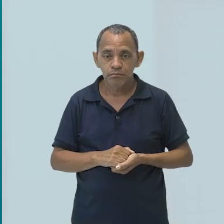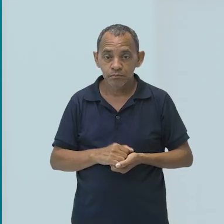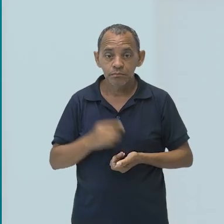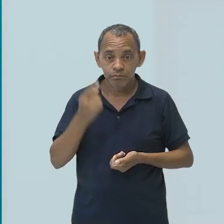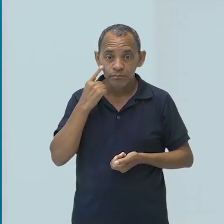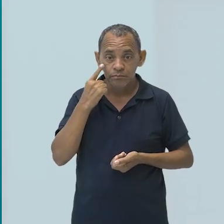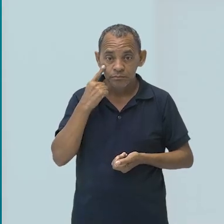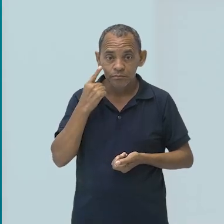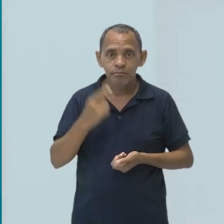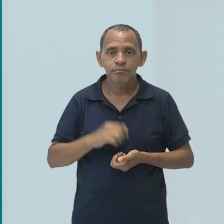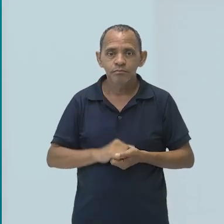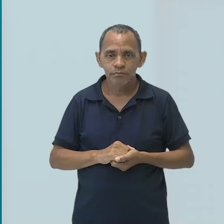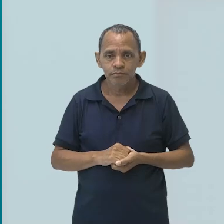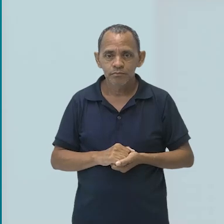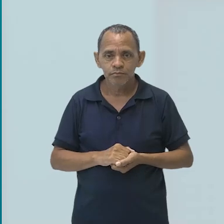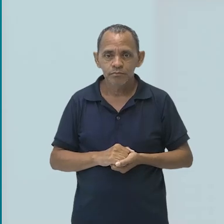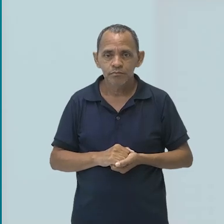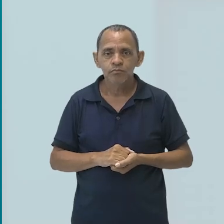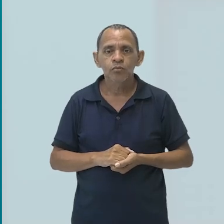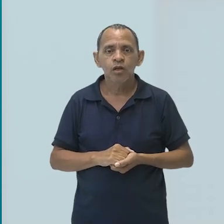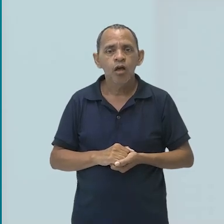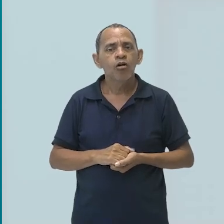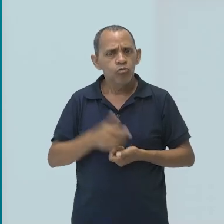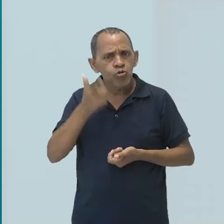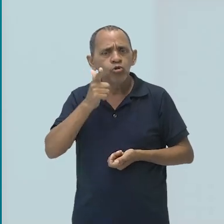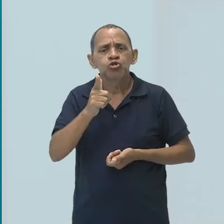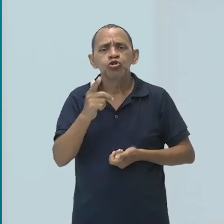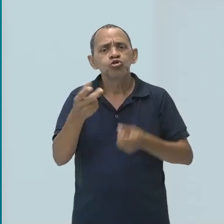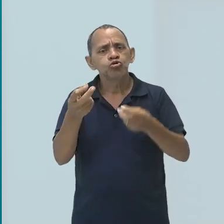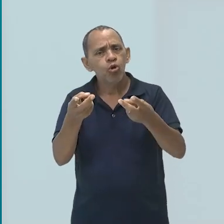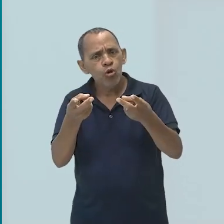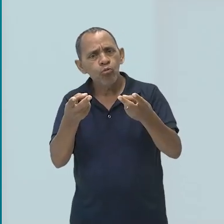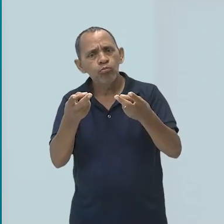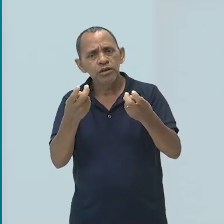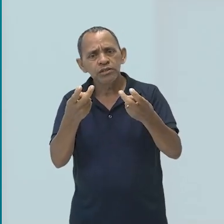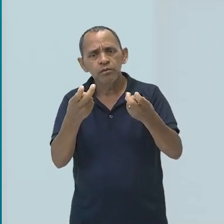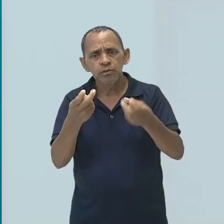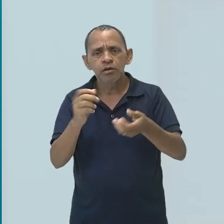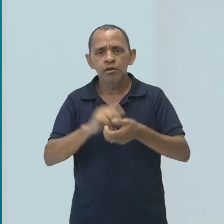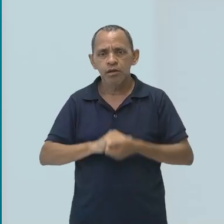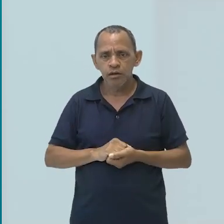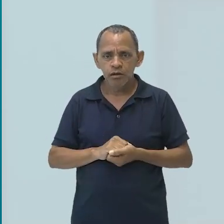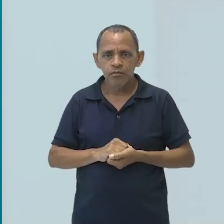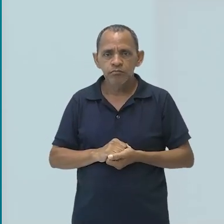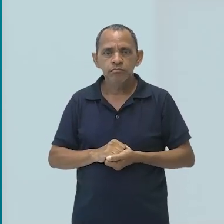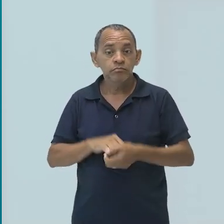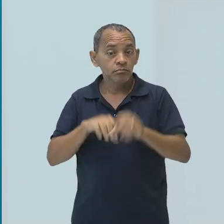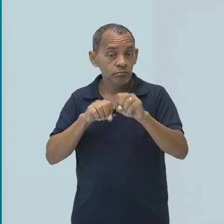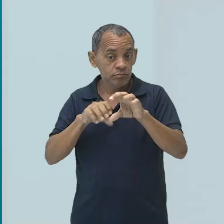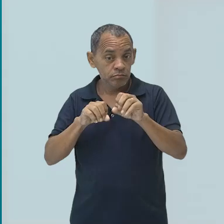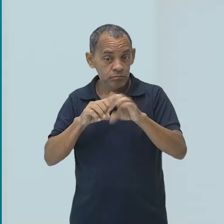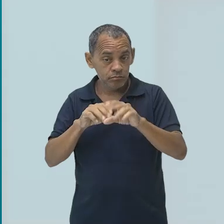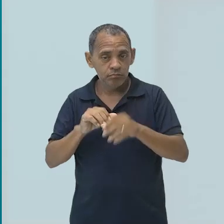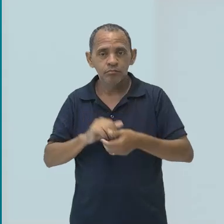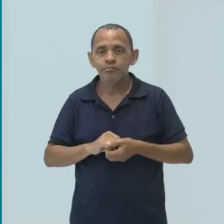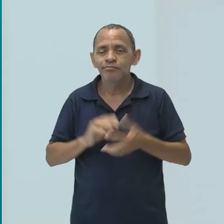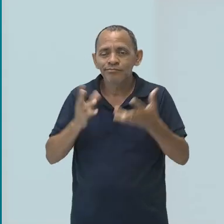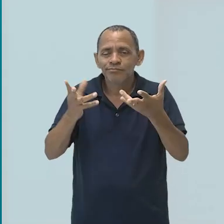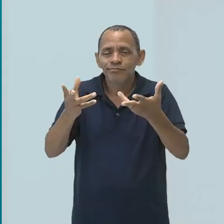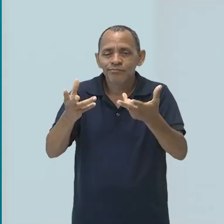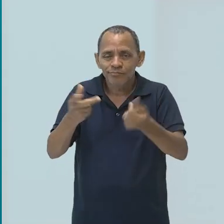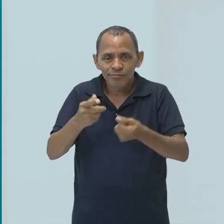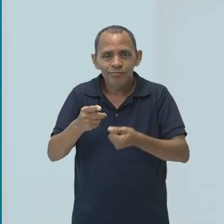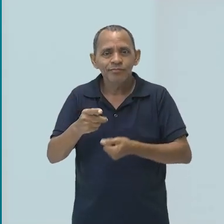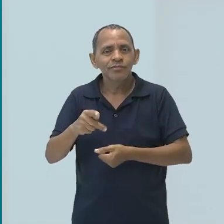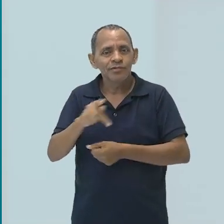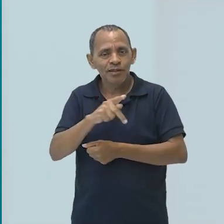Muito bem, então vocês conseguiram observar aí através dessa encenação maravilhosa da professora de vocês, juntamente com o professor Paulo.